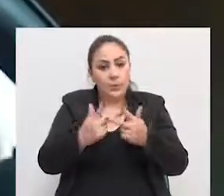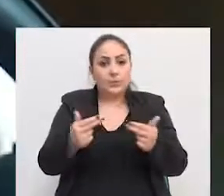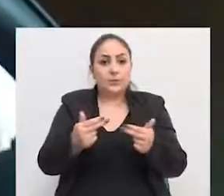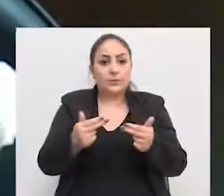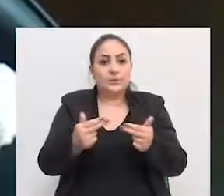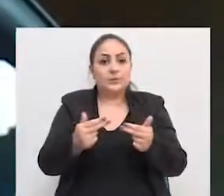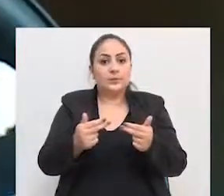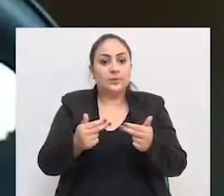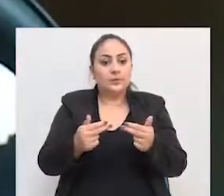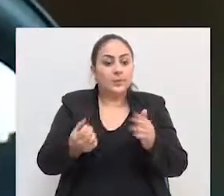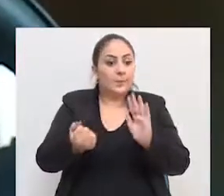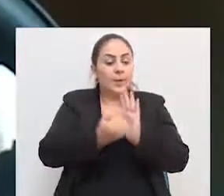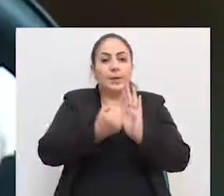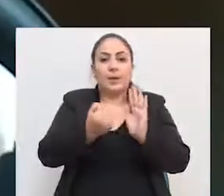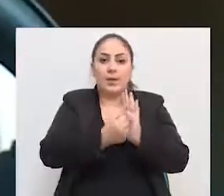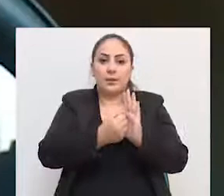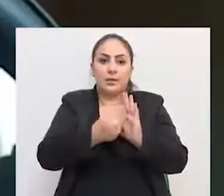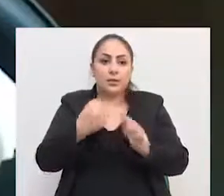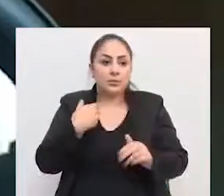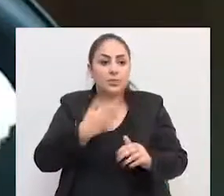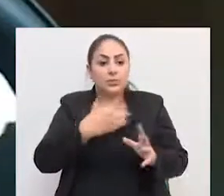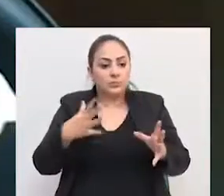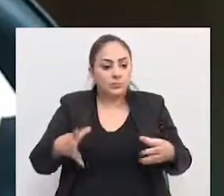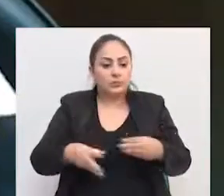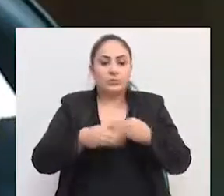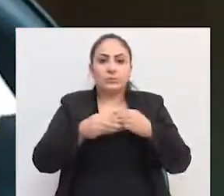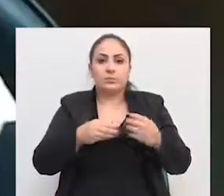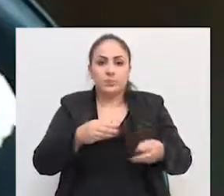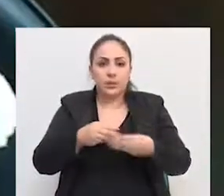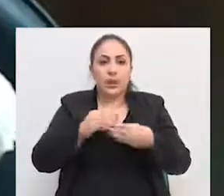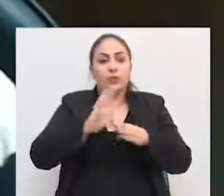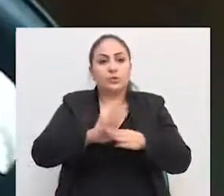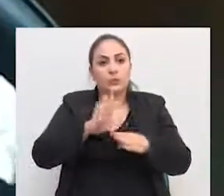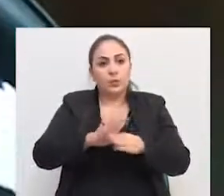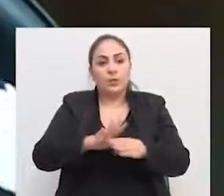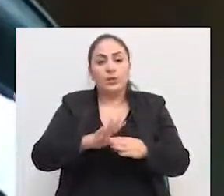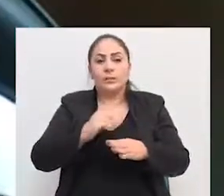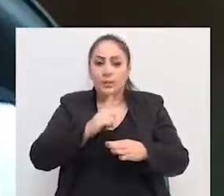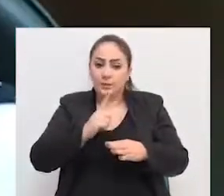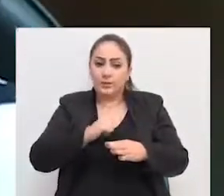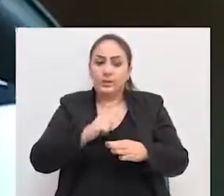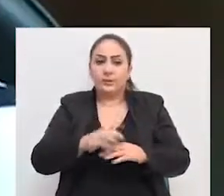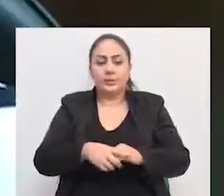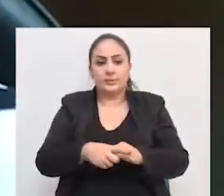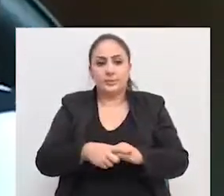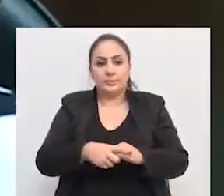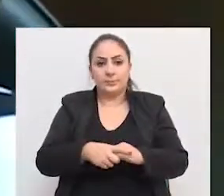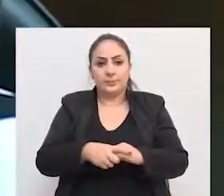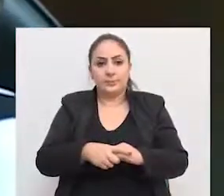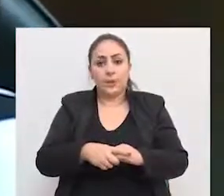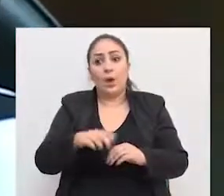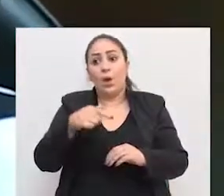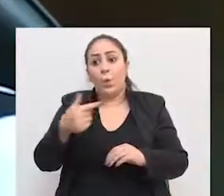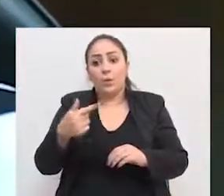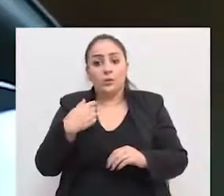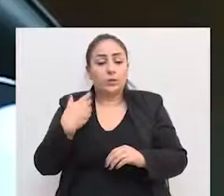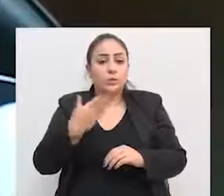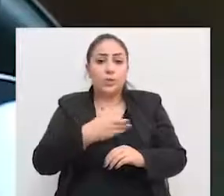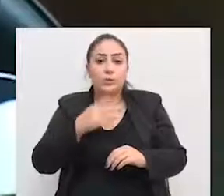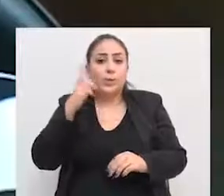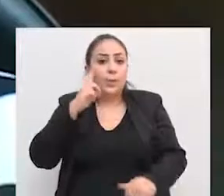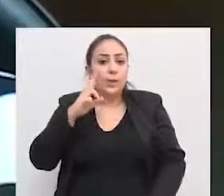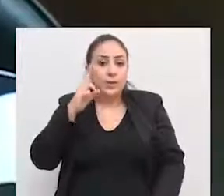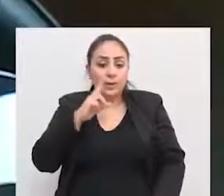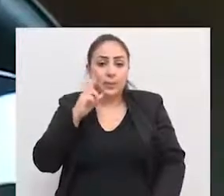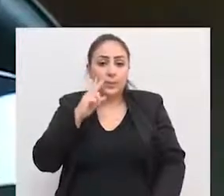alguma coisa fica, né? Alguma coisa a gente vai agregar, vai ajudar, vai auxiliar, e outras a gente